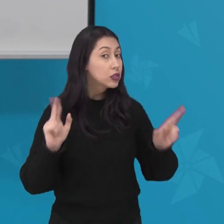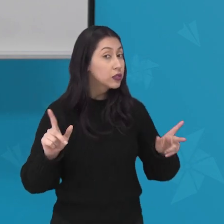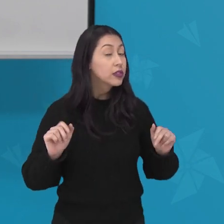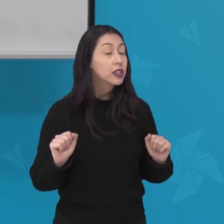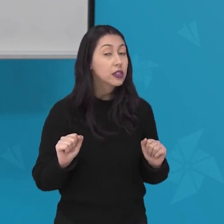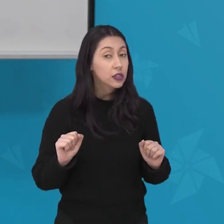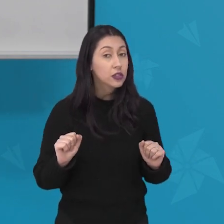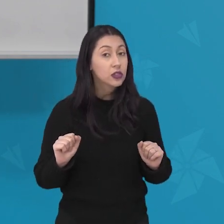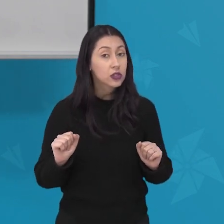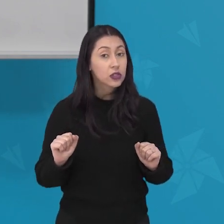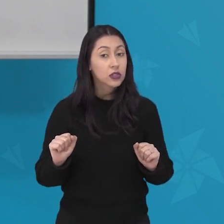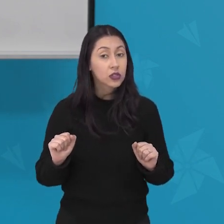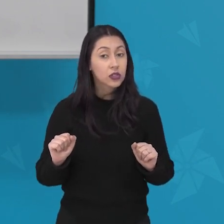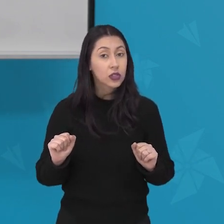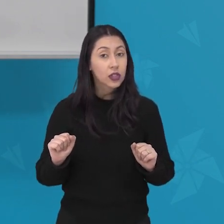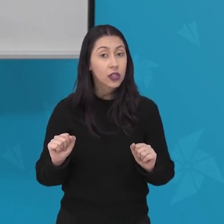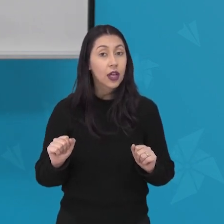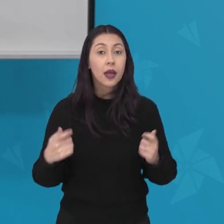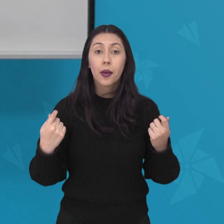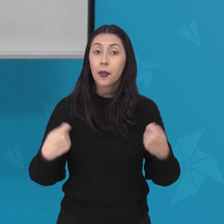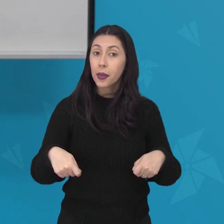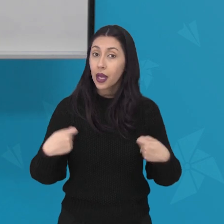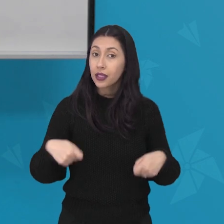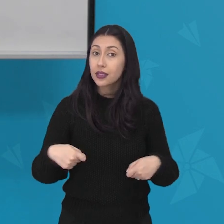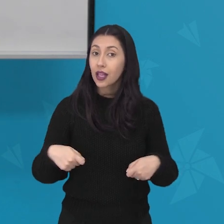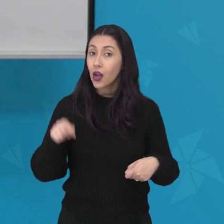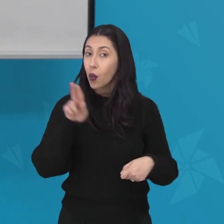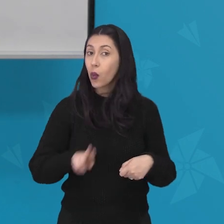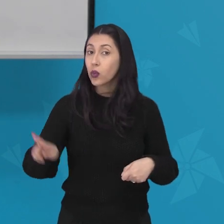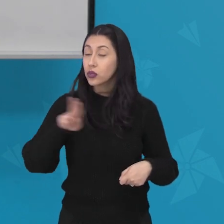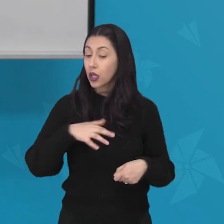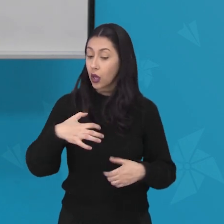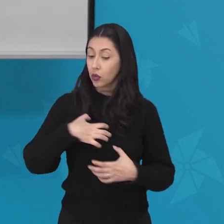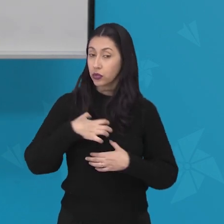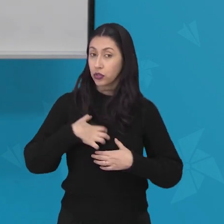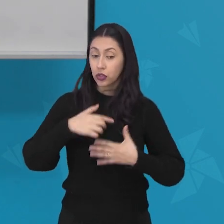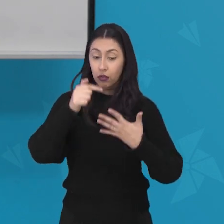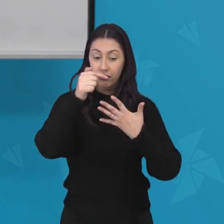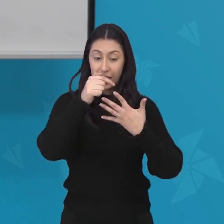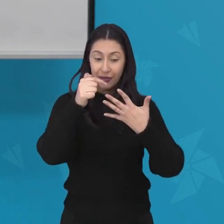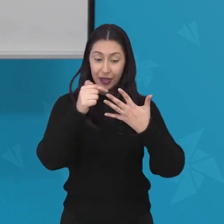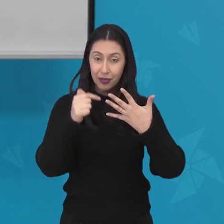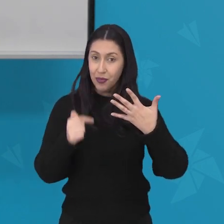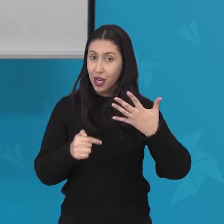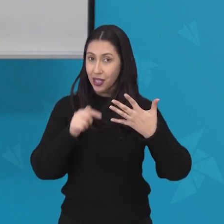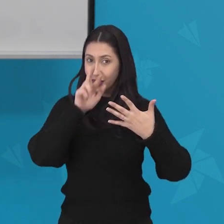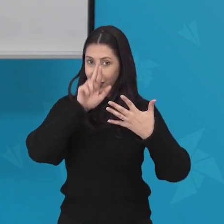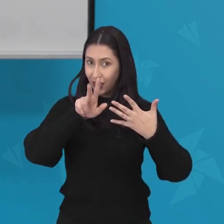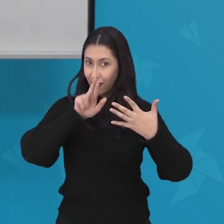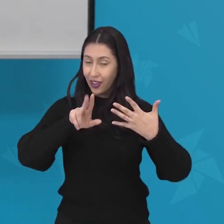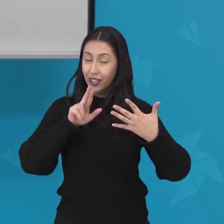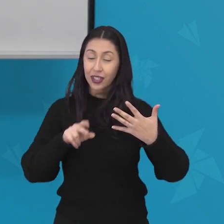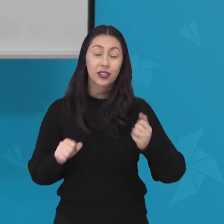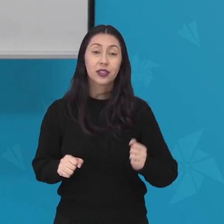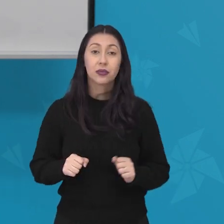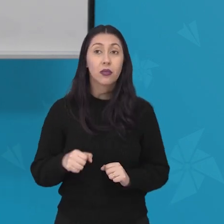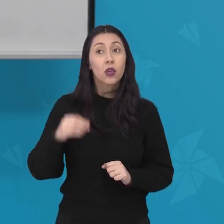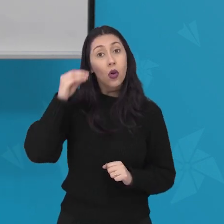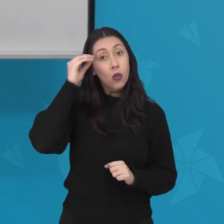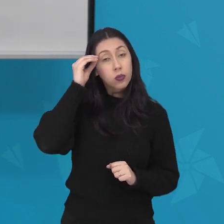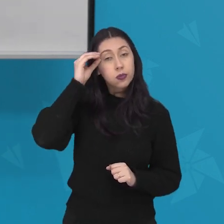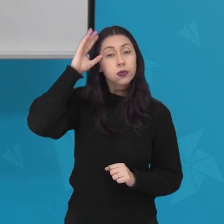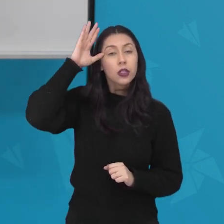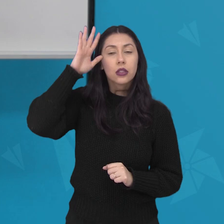eles partem dos outros sentidos que nós temos no corpo, né? Um saber